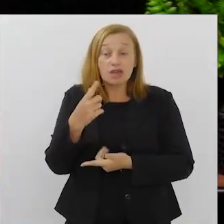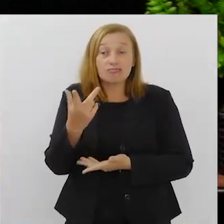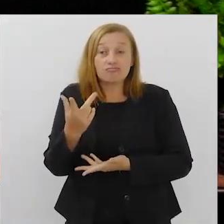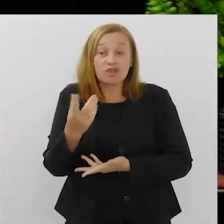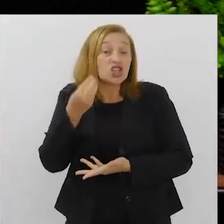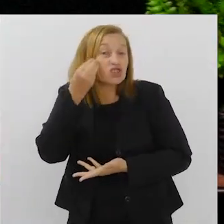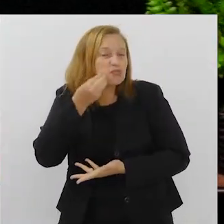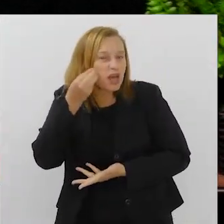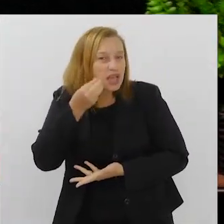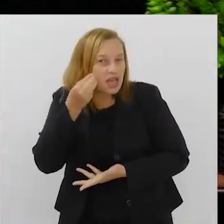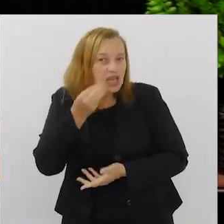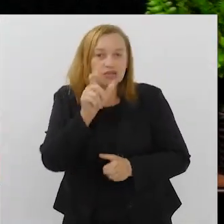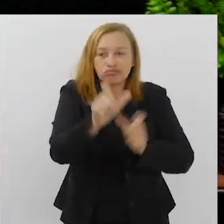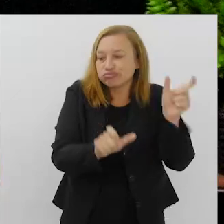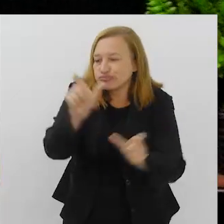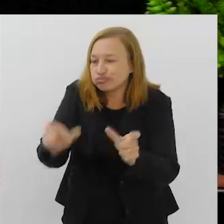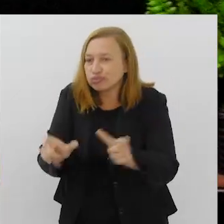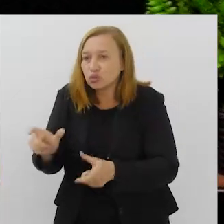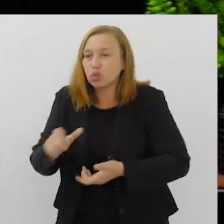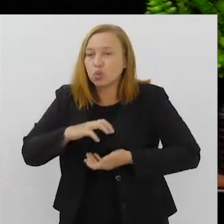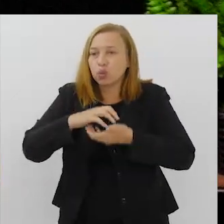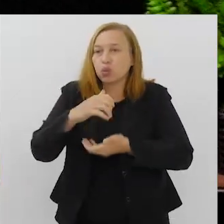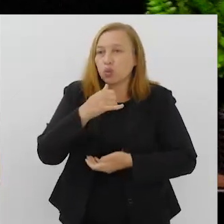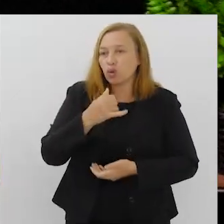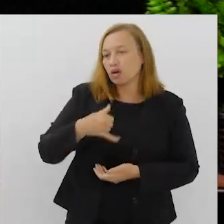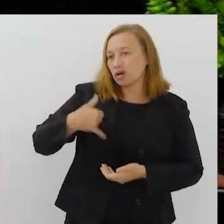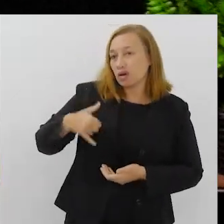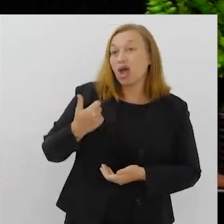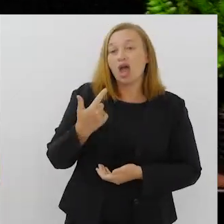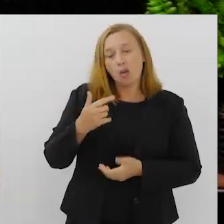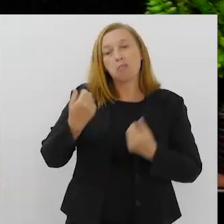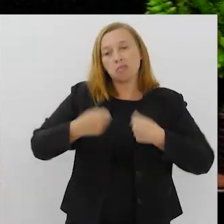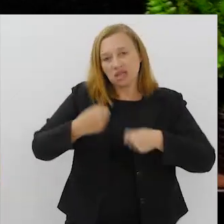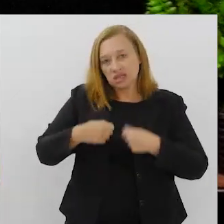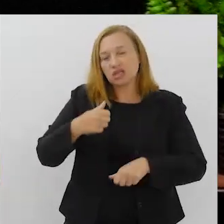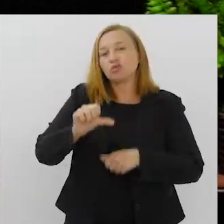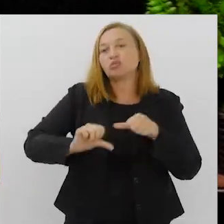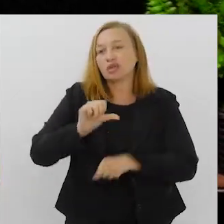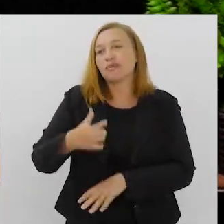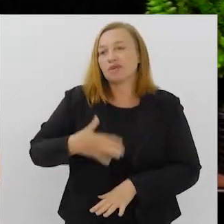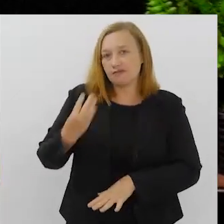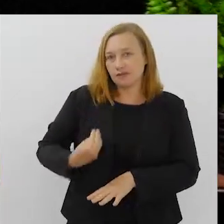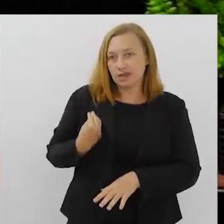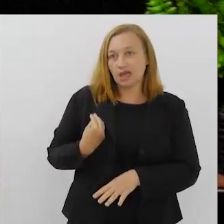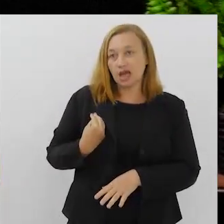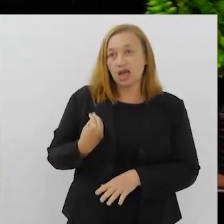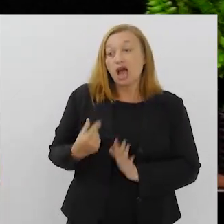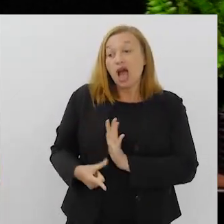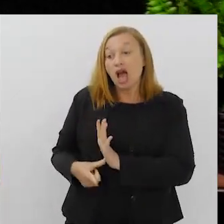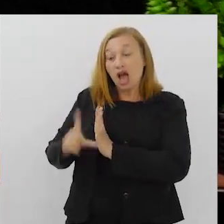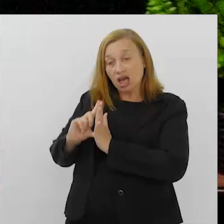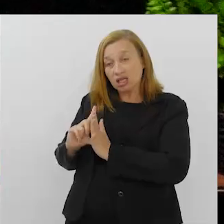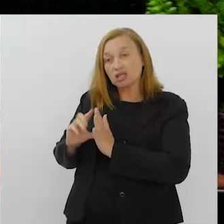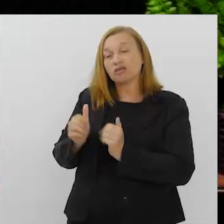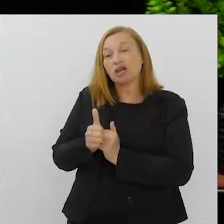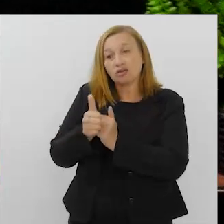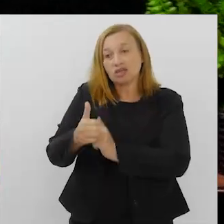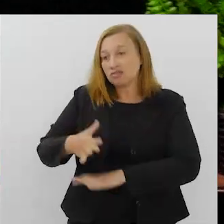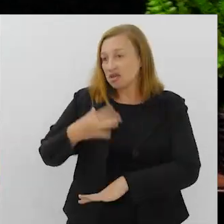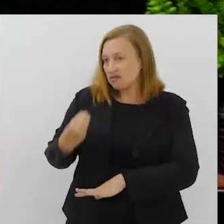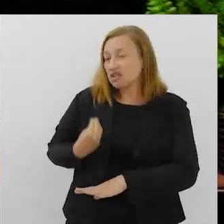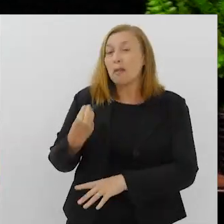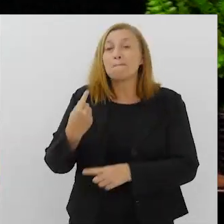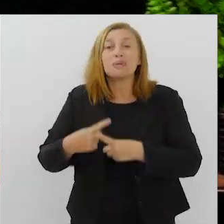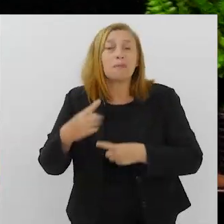mudar, né? E chegou um determinado momento que eu mudei completamente o rumo da minha vida, a forma que ela estava sendo